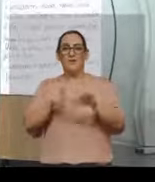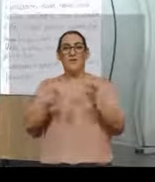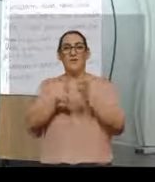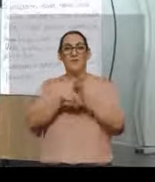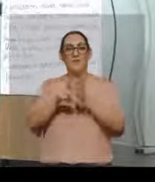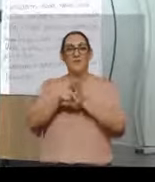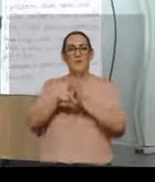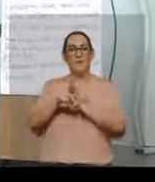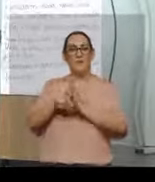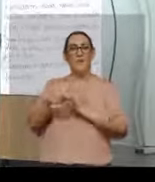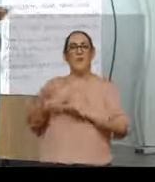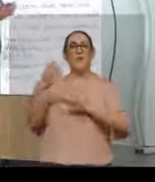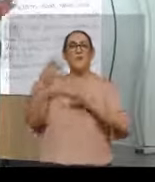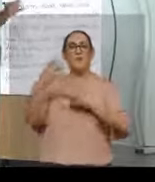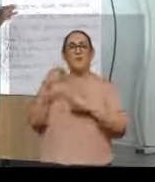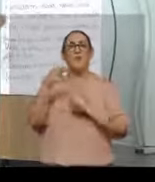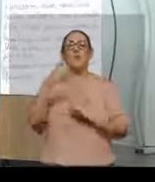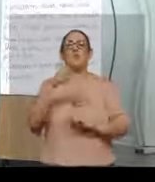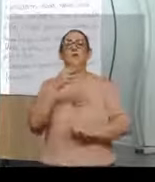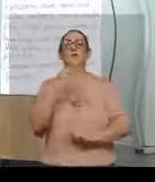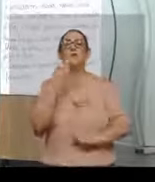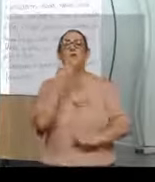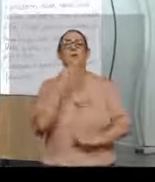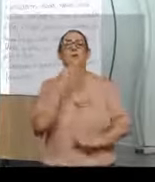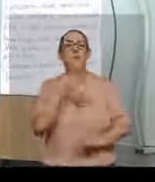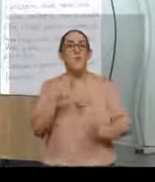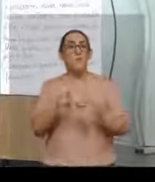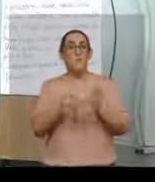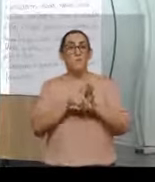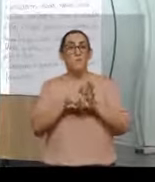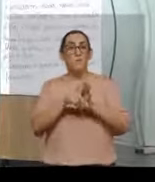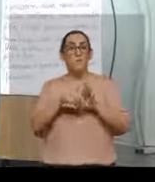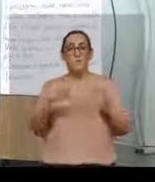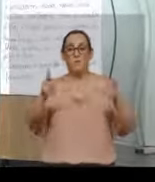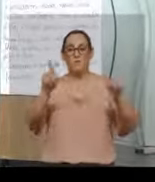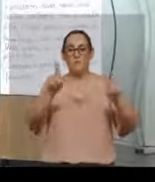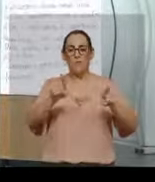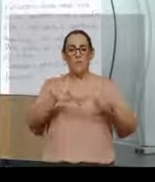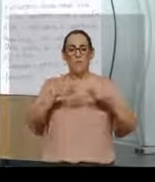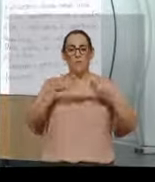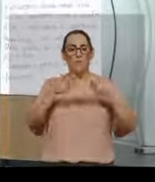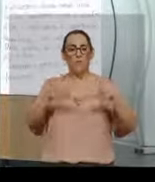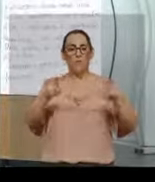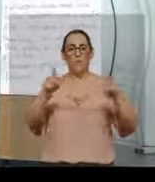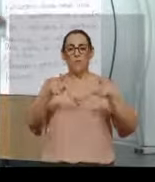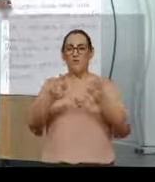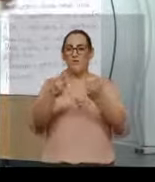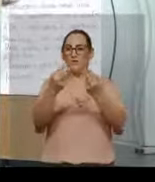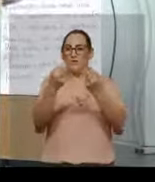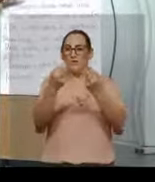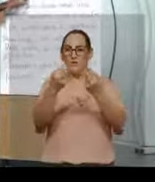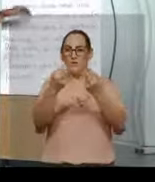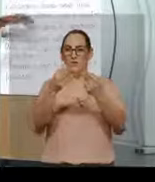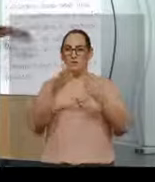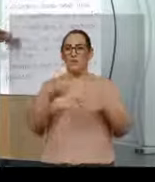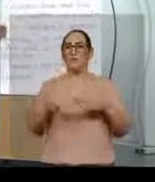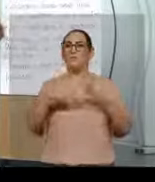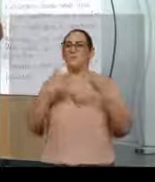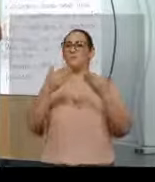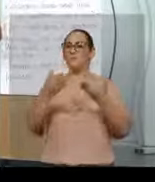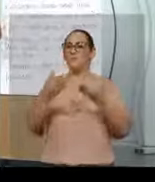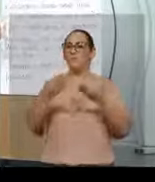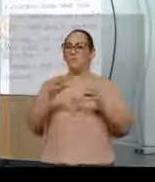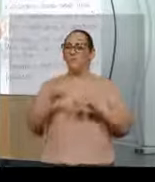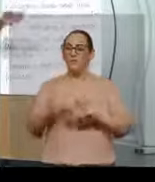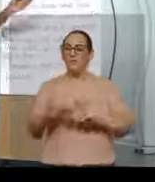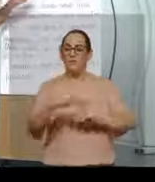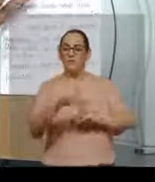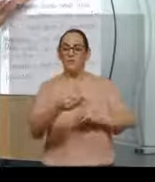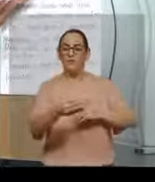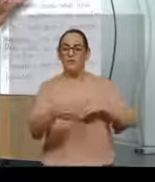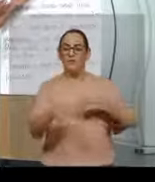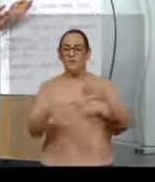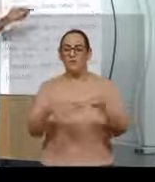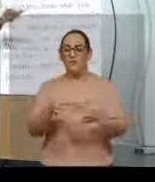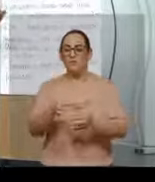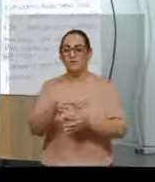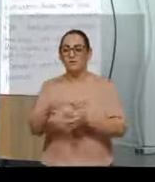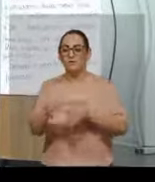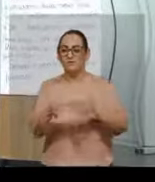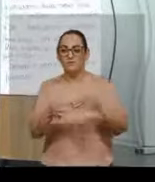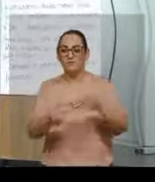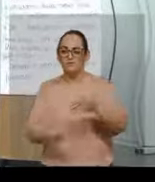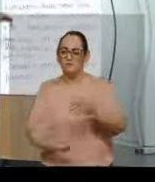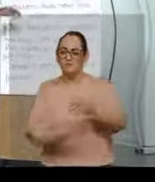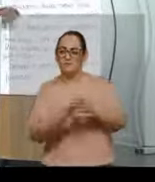vai ser nesse ritmo que vai ser. Então, começa assim. Lança a semente, brota flor